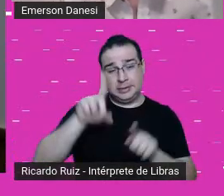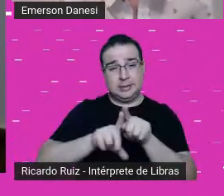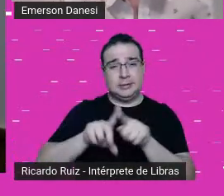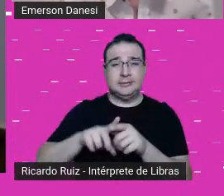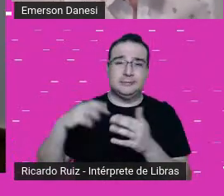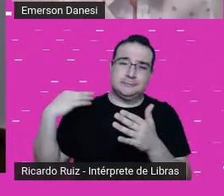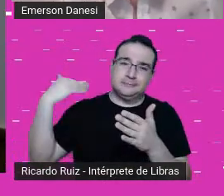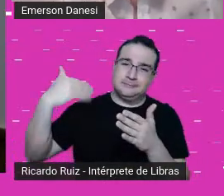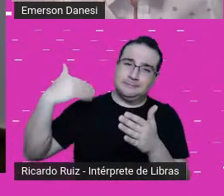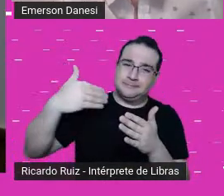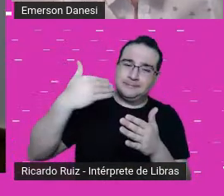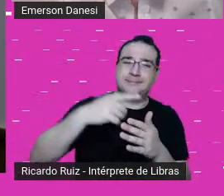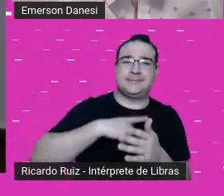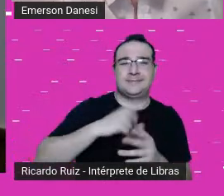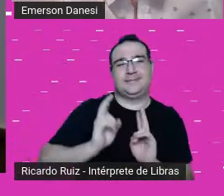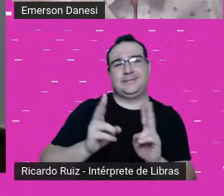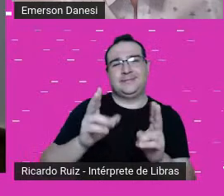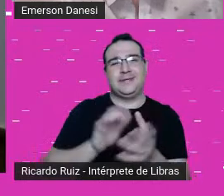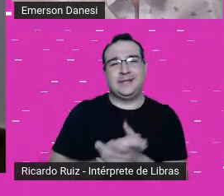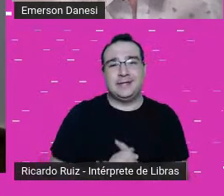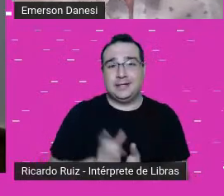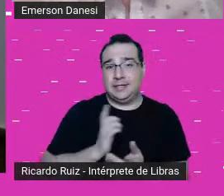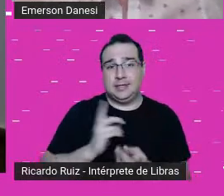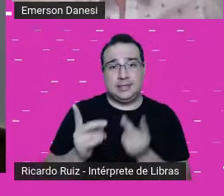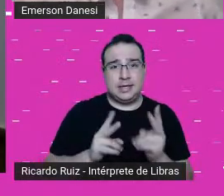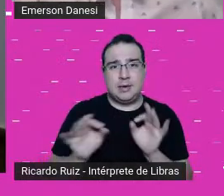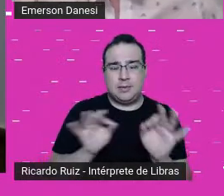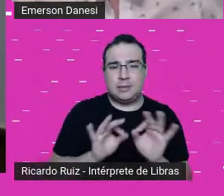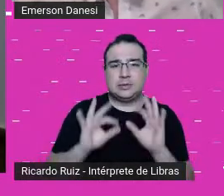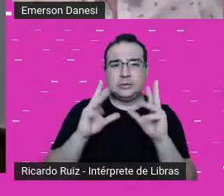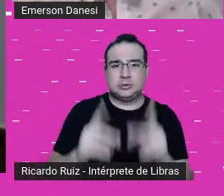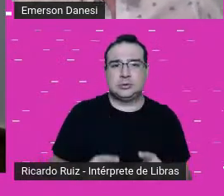teve. Ele sempre estava muito,